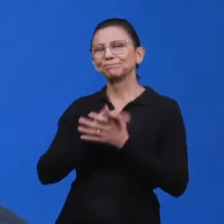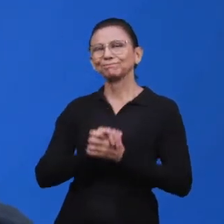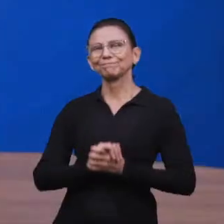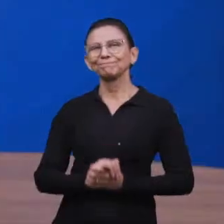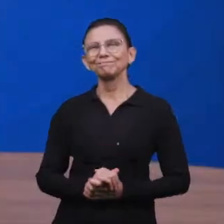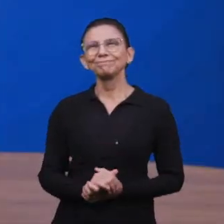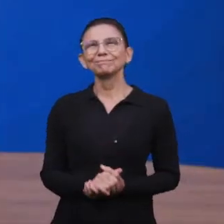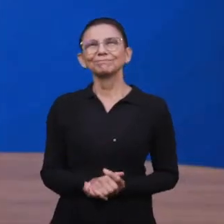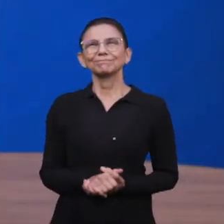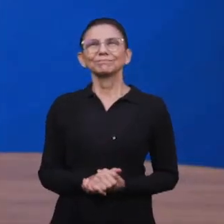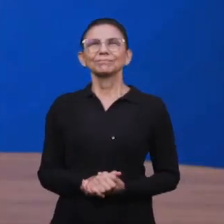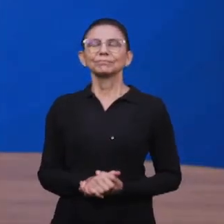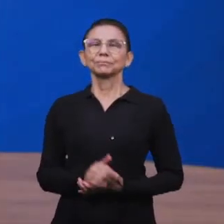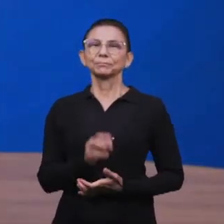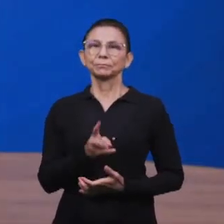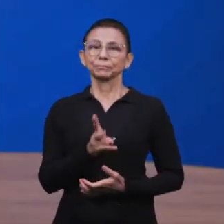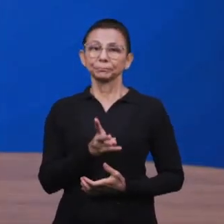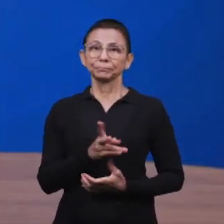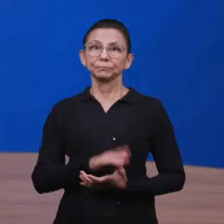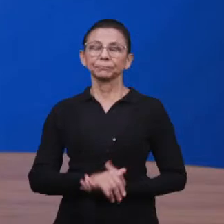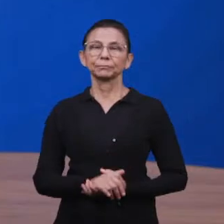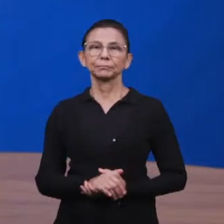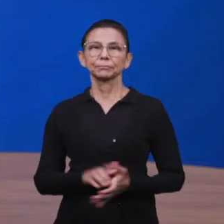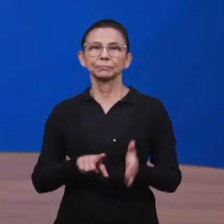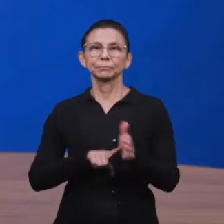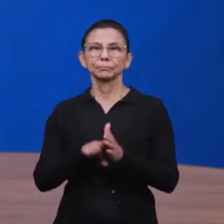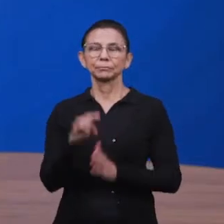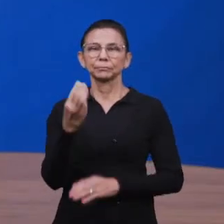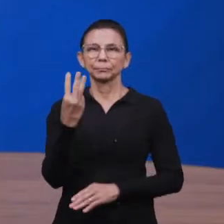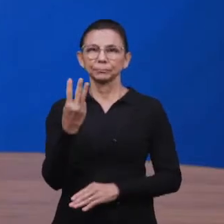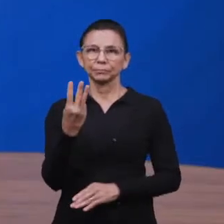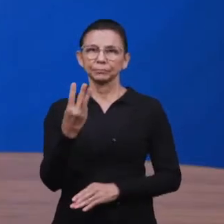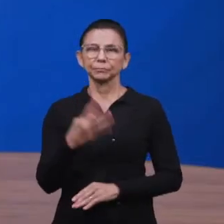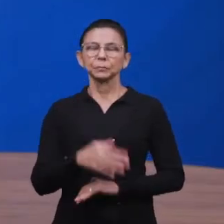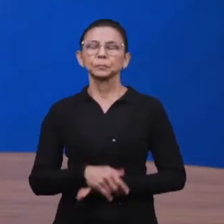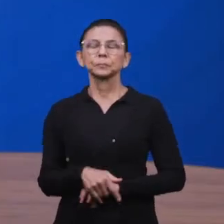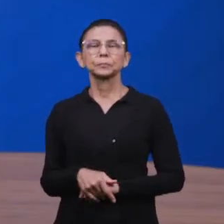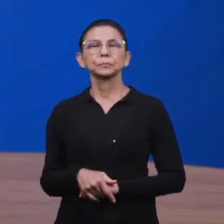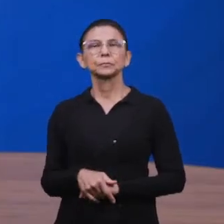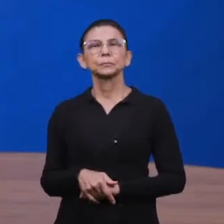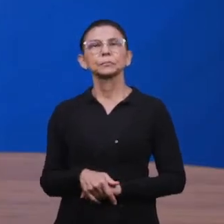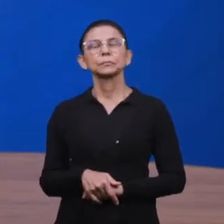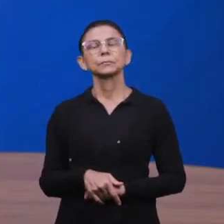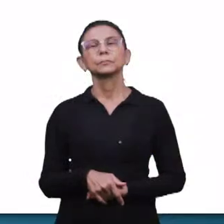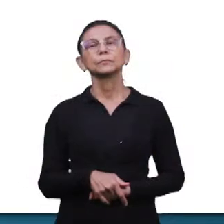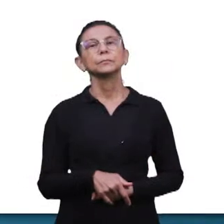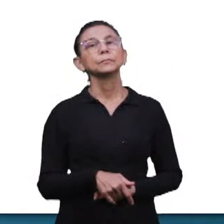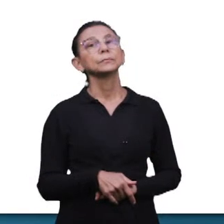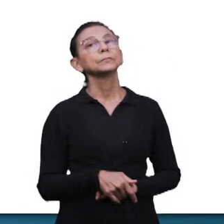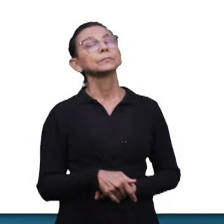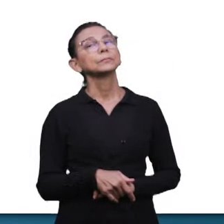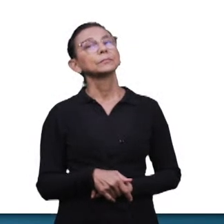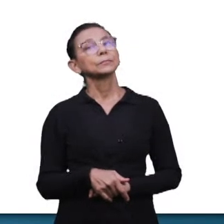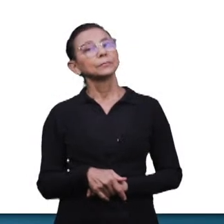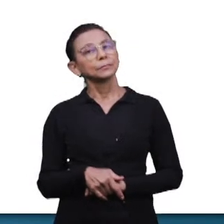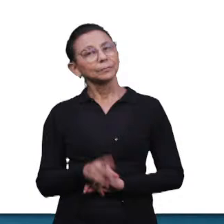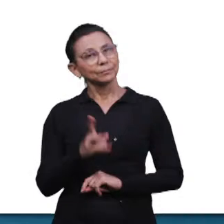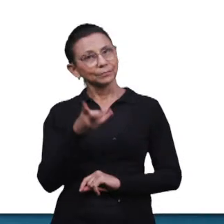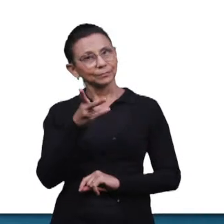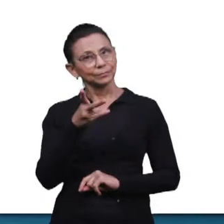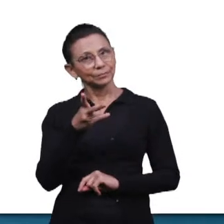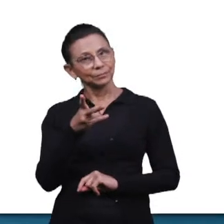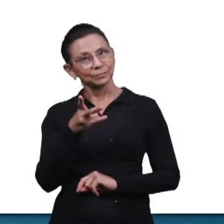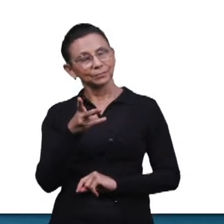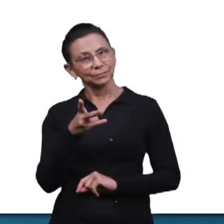participação. Agora sim, irmãos, continuando, vamos na nossa terceira pergunta. Sim, a terceira pergunta é a seguinte: ainda no